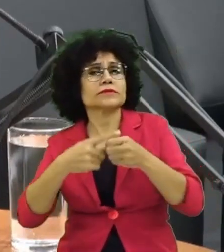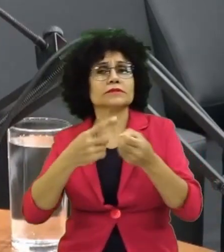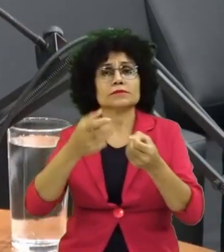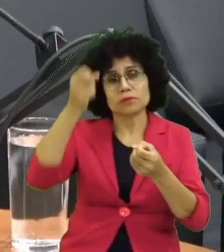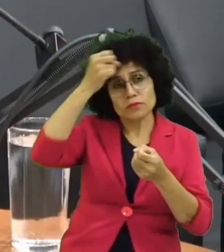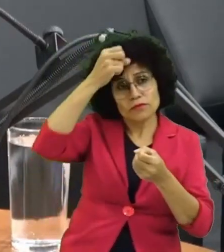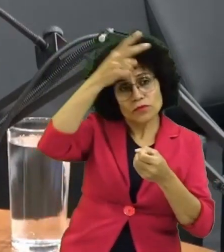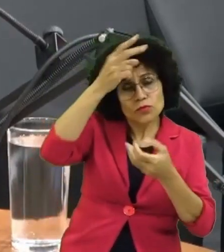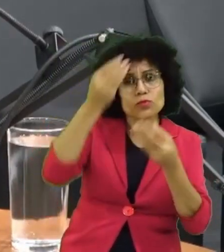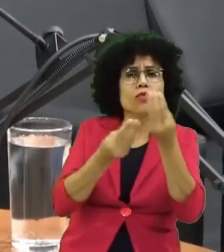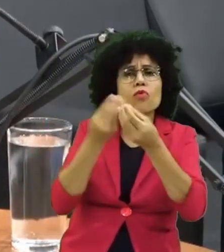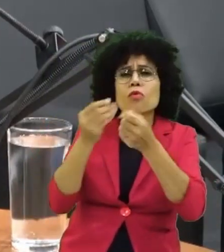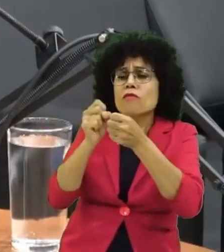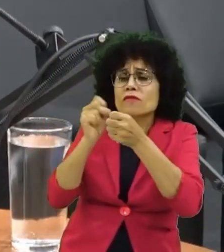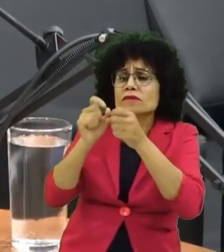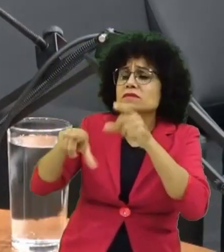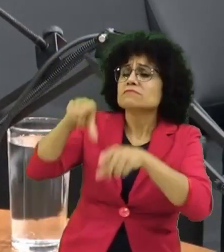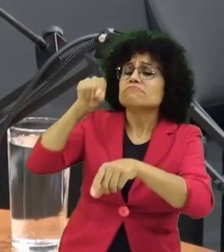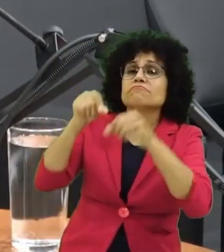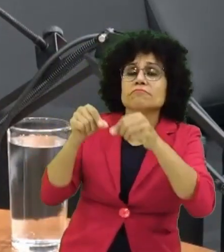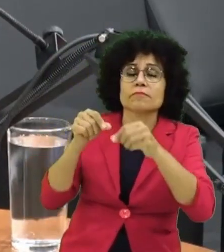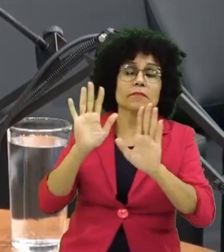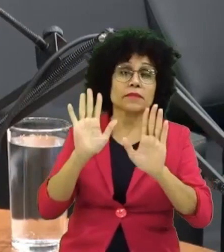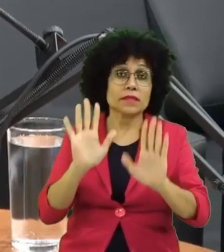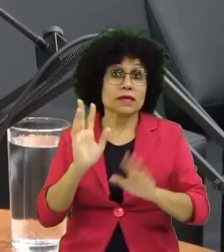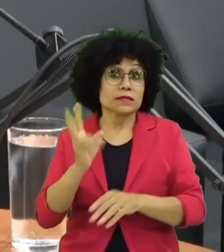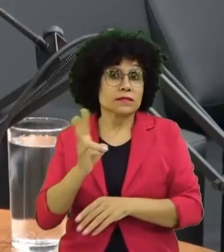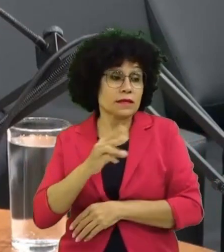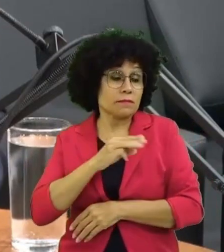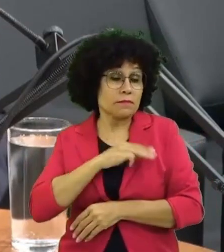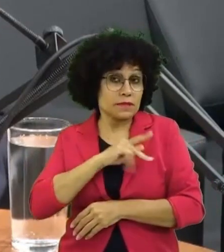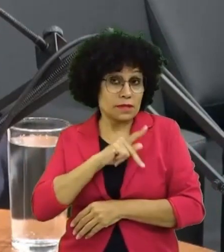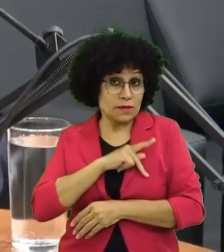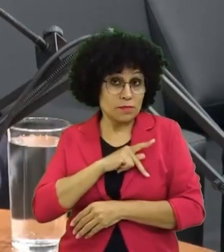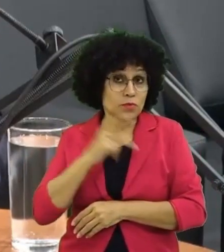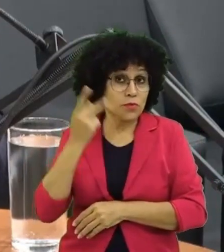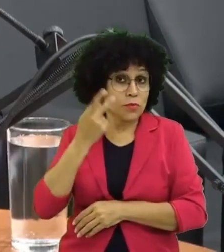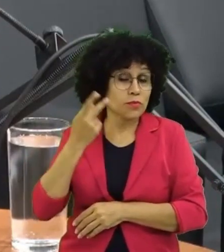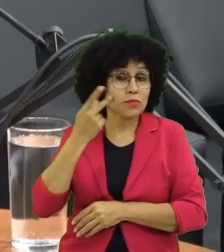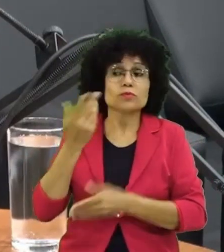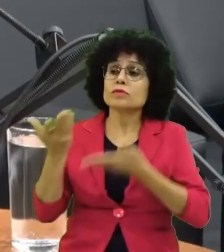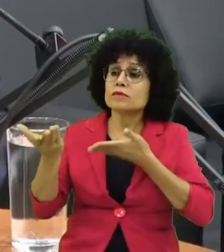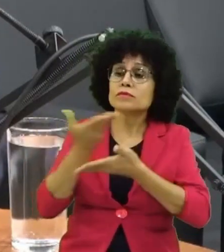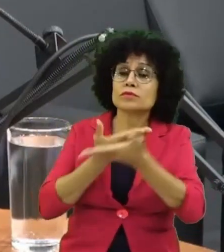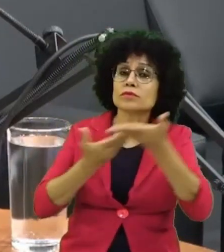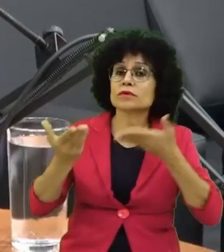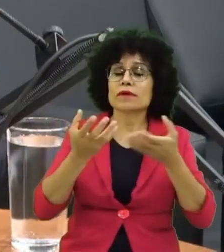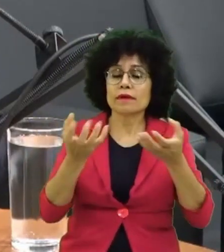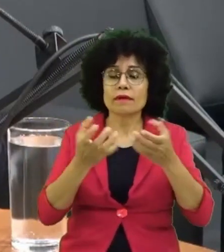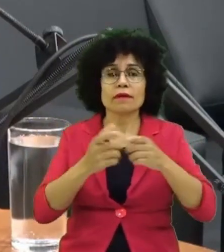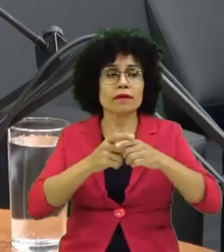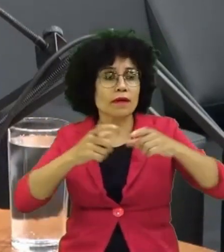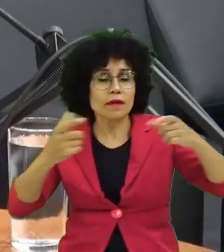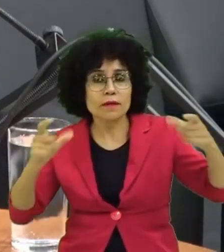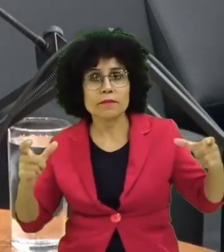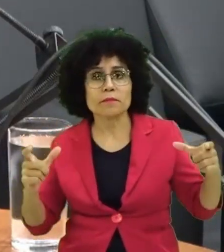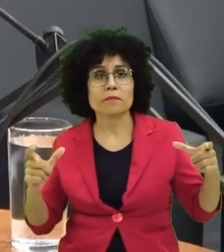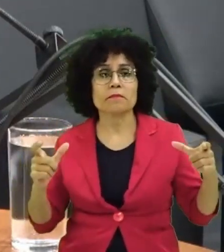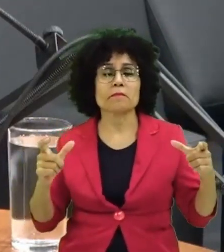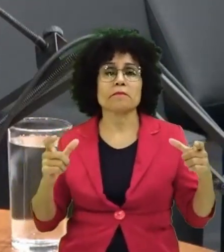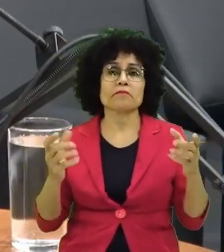proceder, né? O Ministério Público sempre é procurado nas promotorias para fazer essa intermediação. Olha, a gente quer ampliar, quer